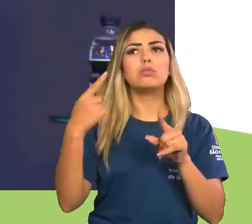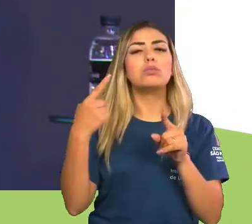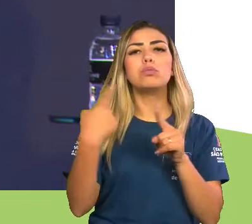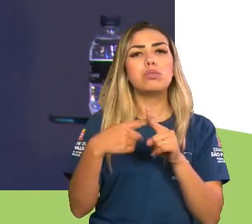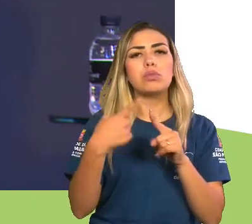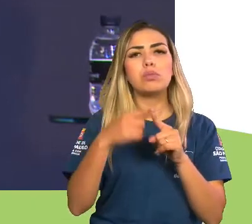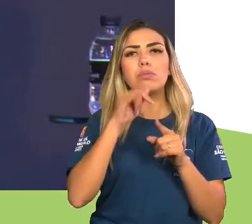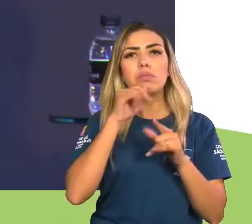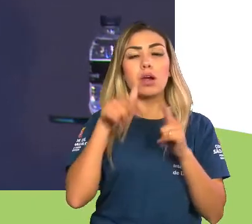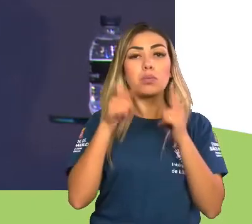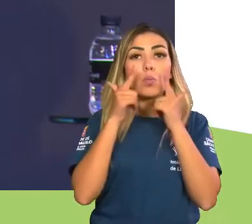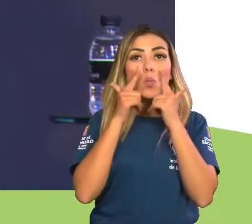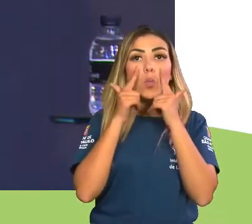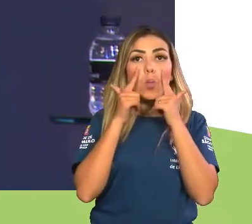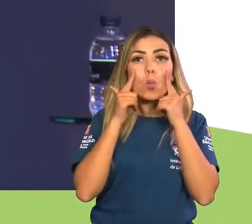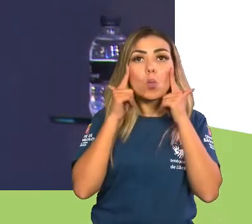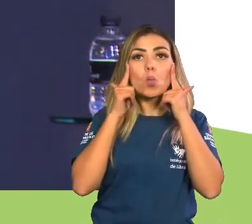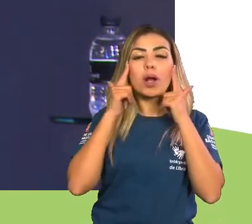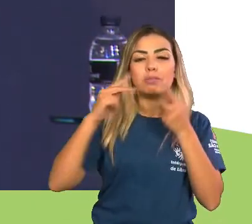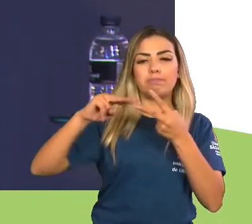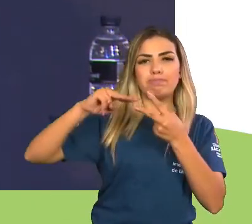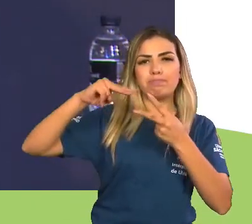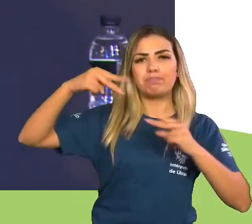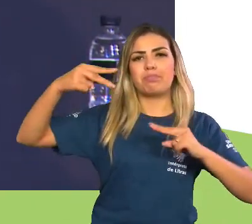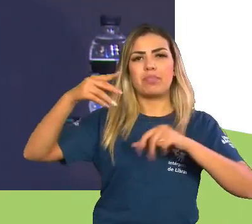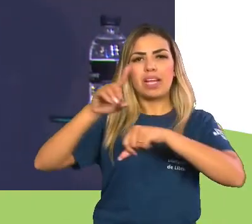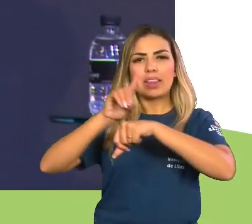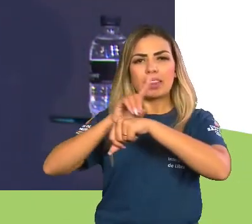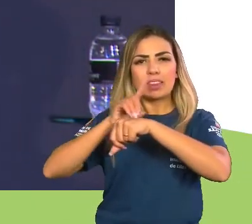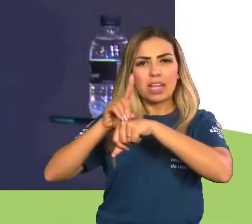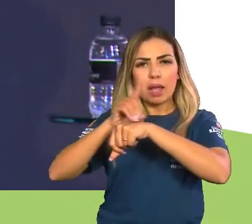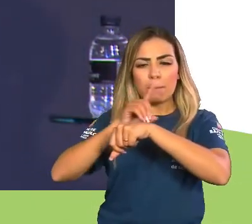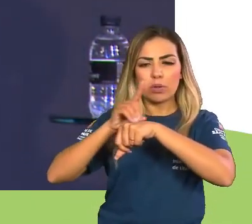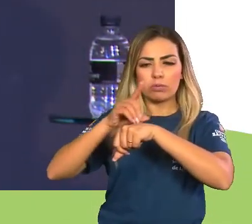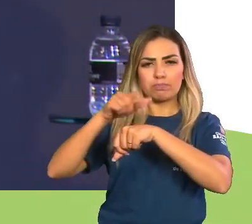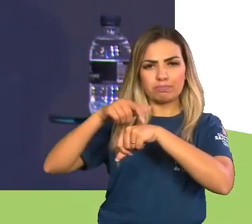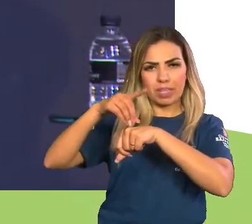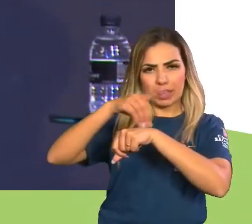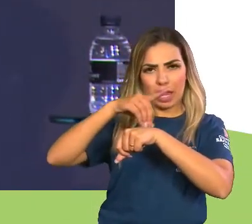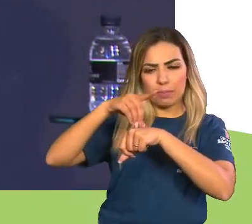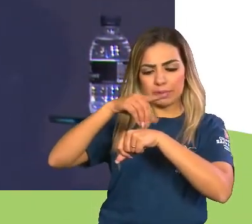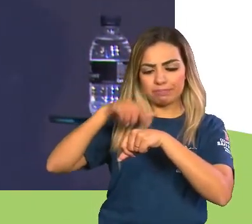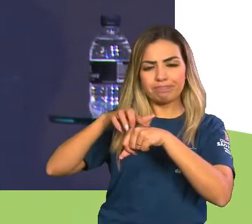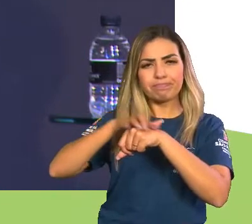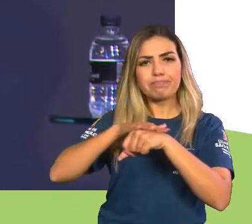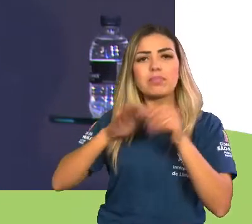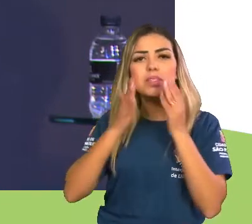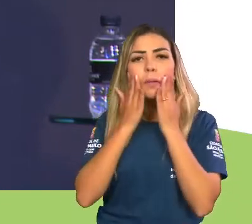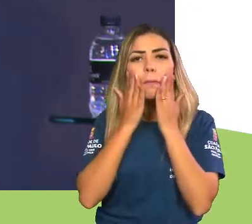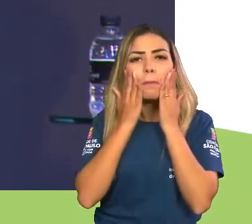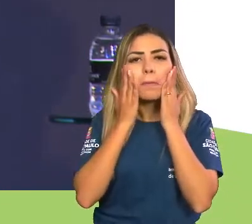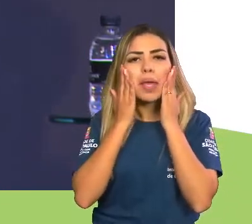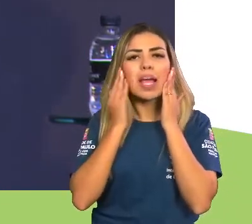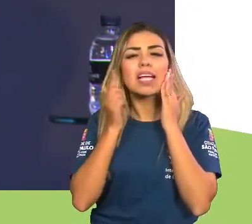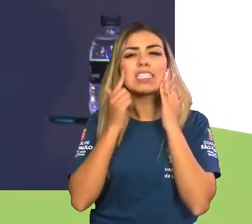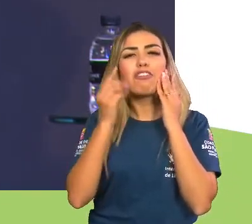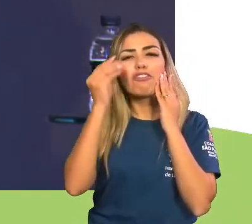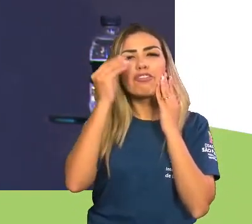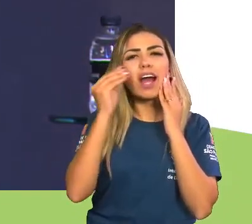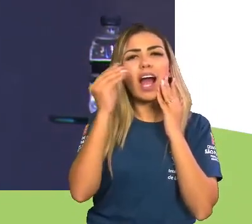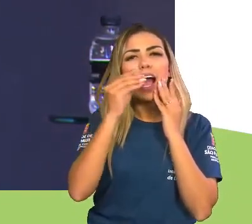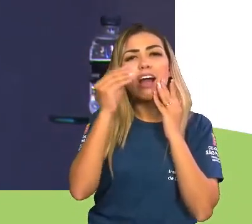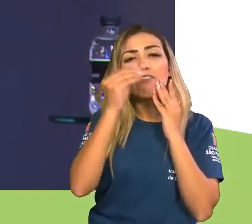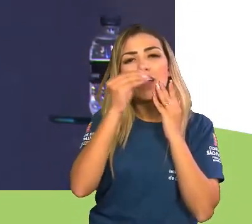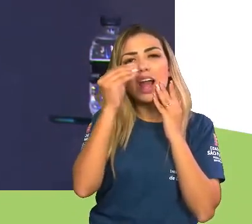que junta a derme com a epiderme, a pele é muito frágil, então tem muitas feridas. Então as pessoas